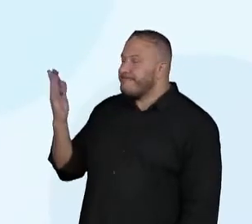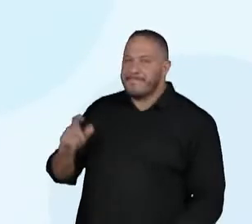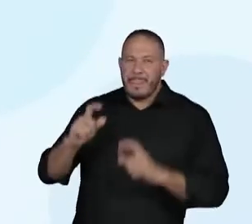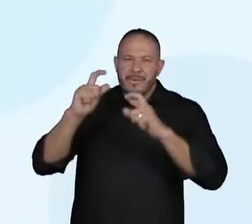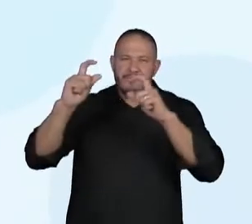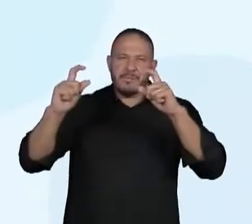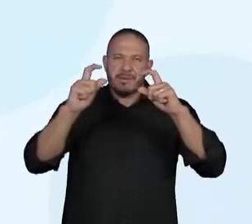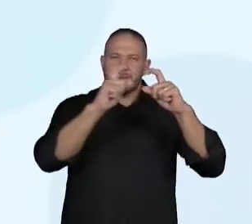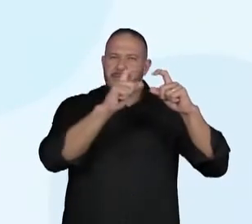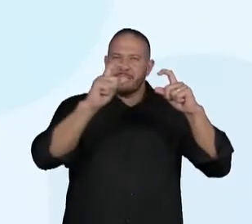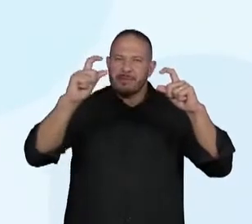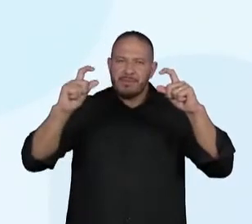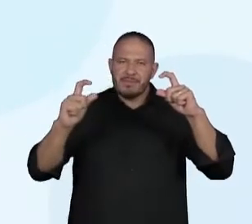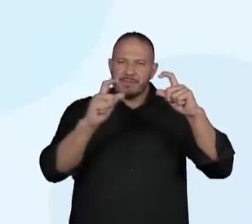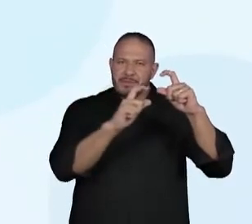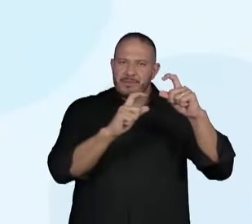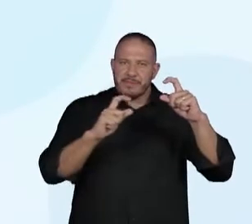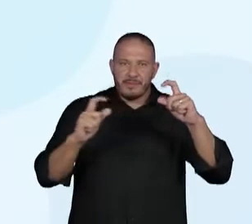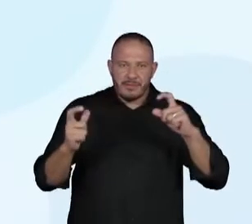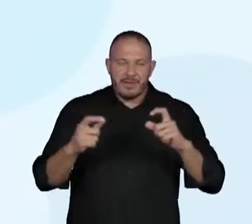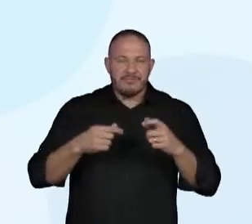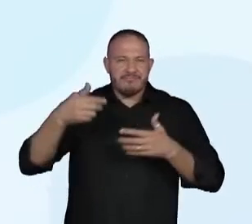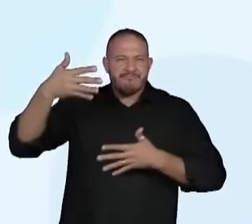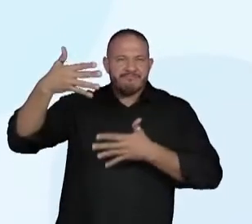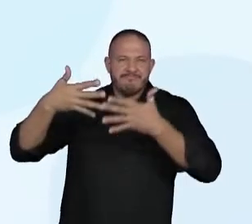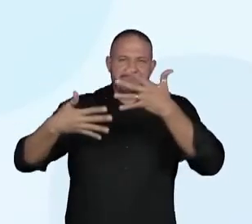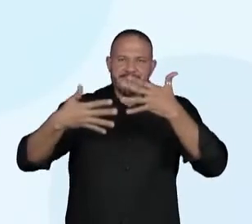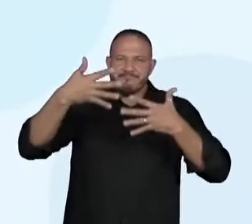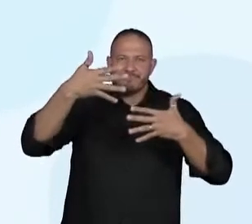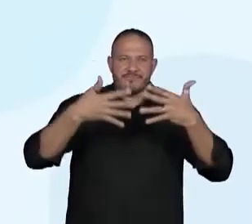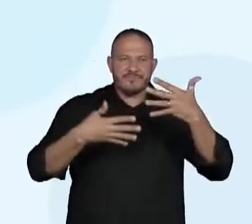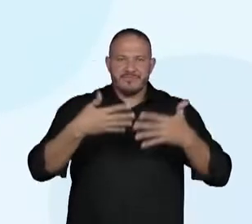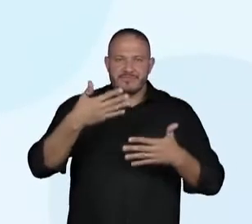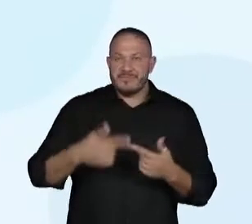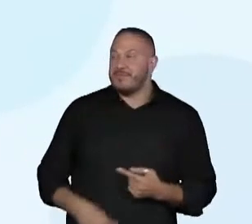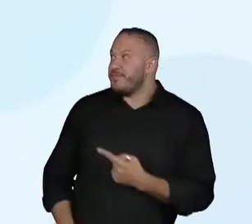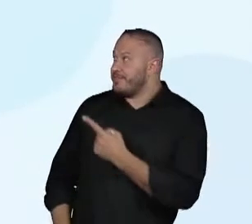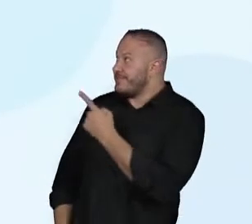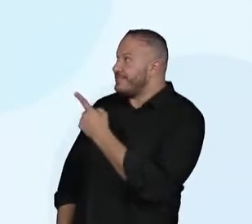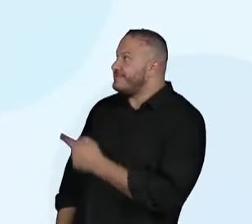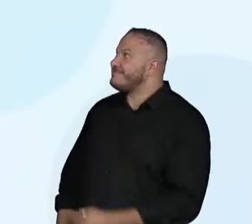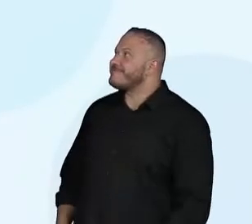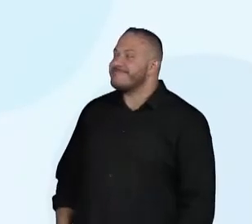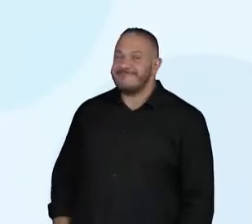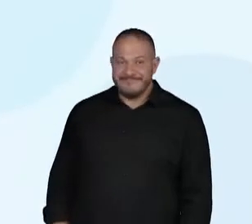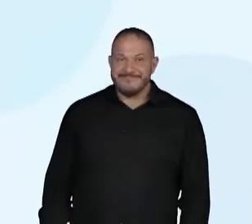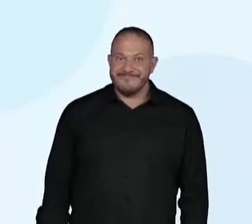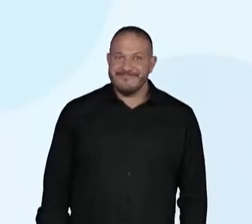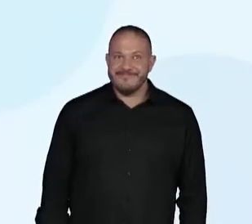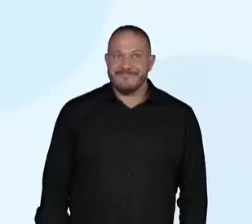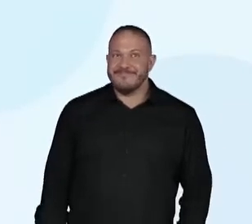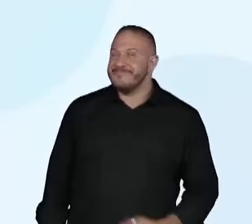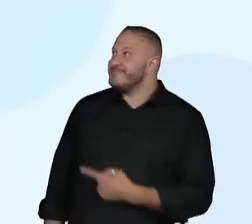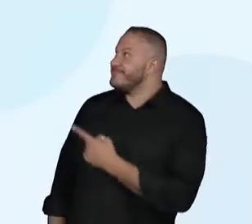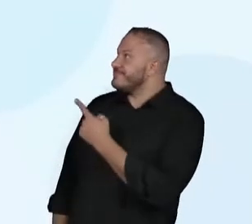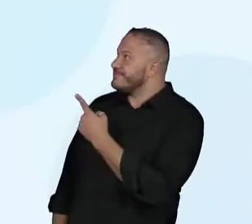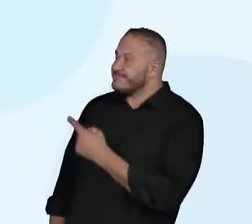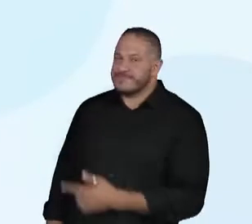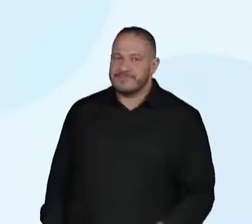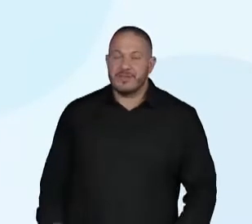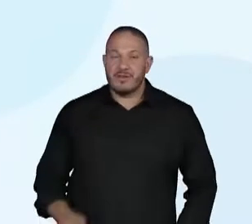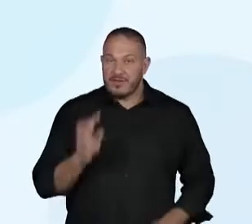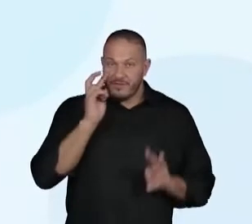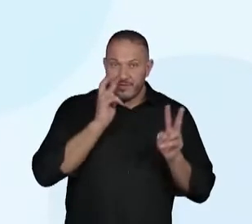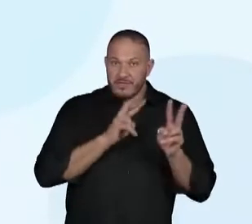pixels. Espera aí, Pro, que a Dandara vai ficar piscando aqui agora. Isso, Dandara. Olha lá, vamos